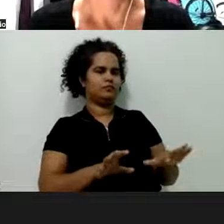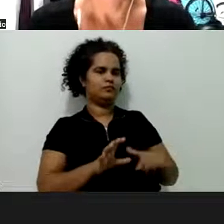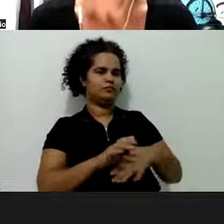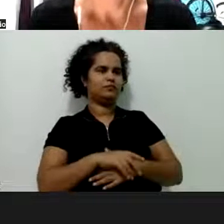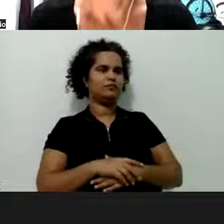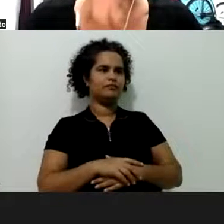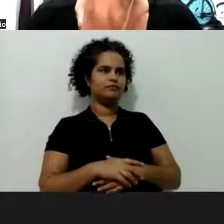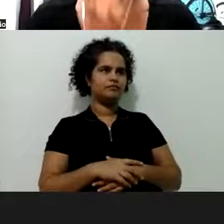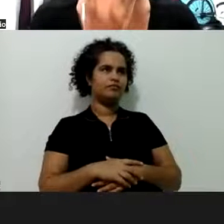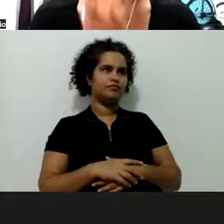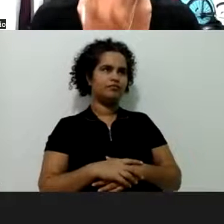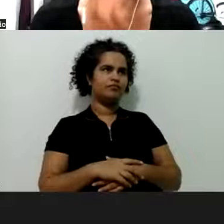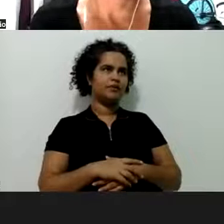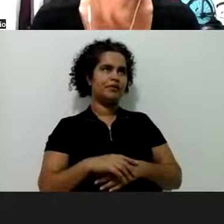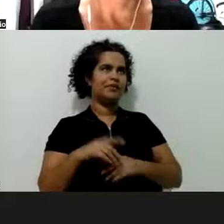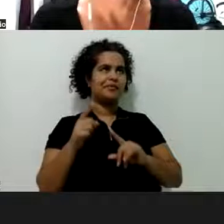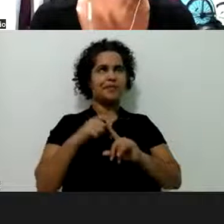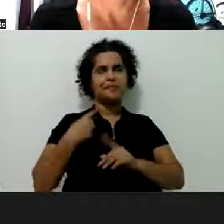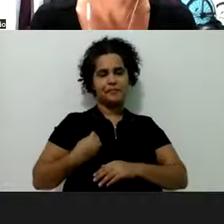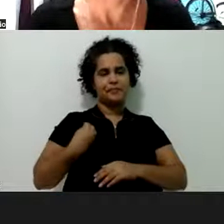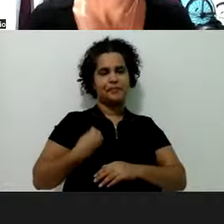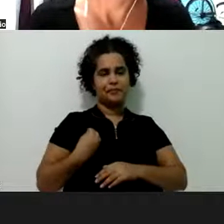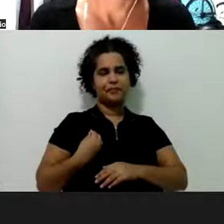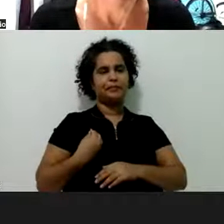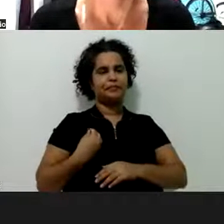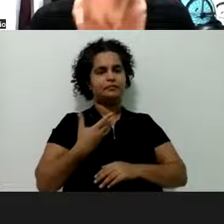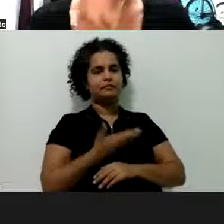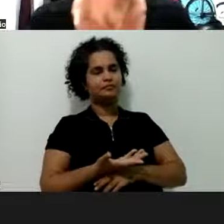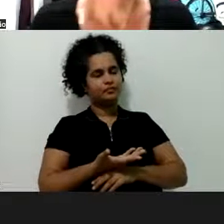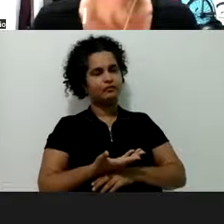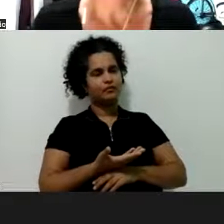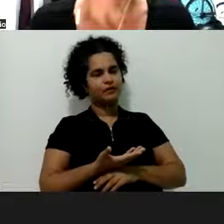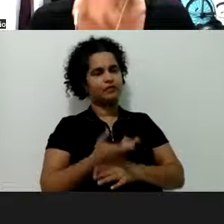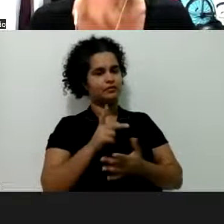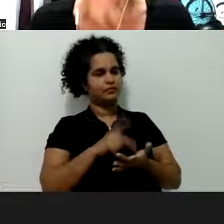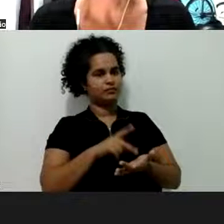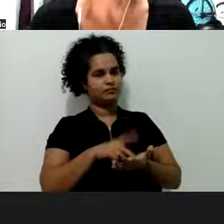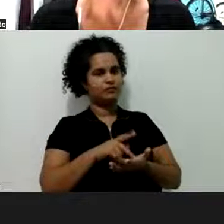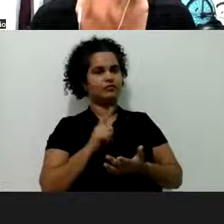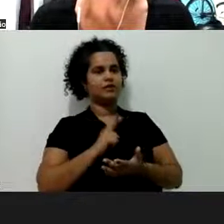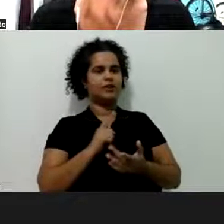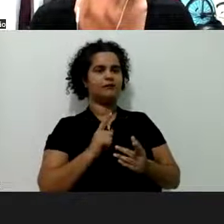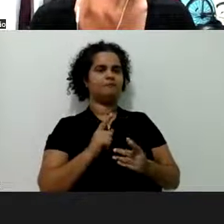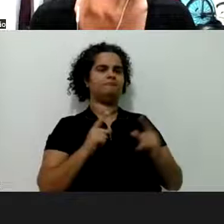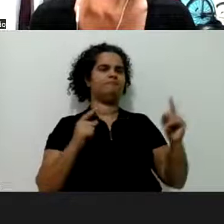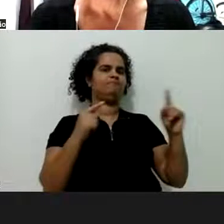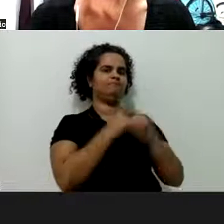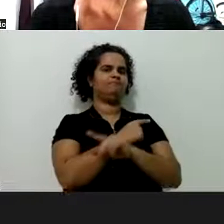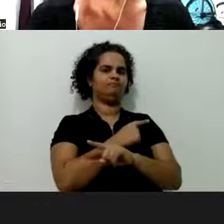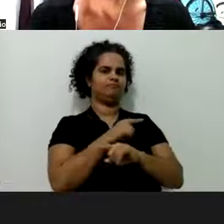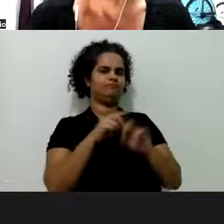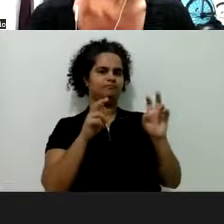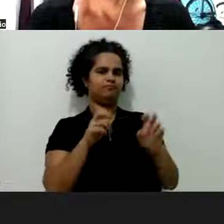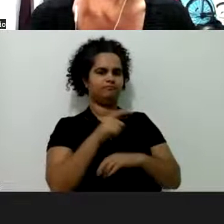enfim, o tipo de vida que ela leva, né? Então, assim, existe uma certa contradição nesse sentido. Então,